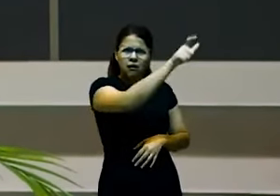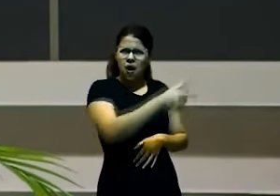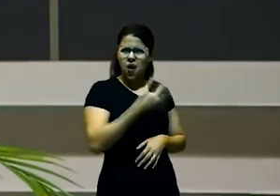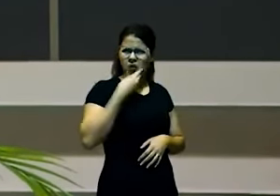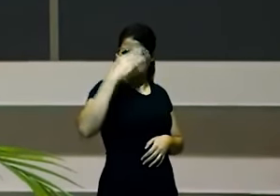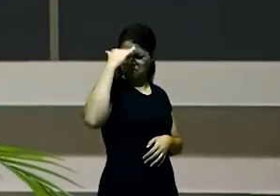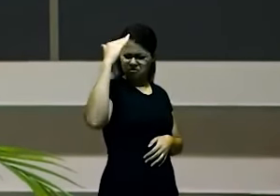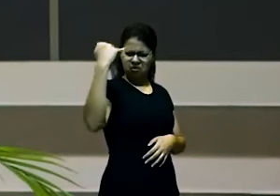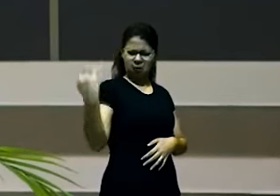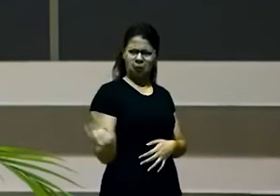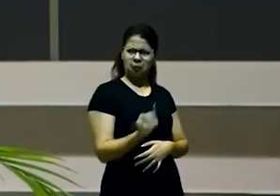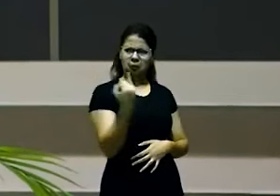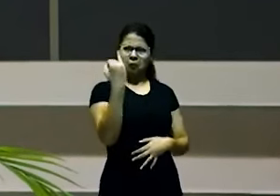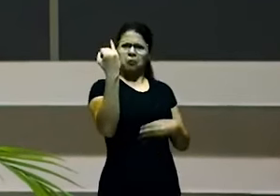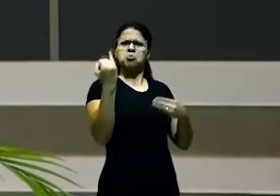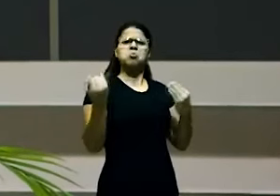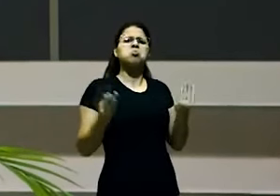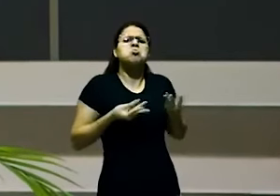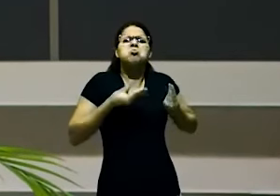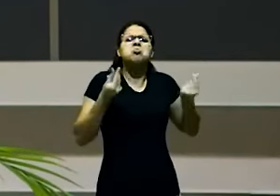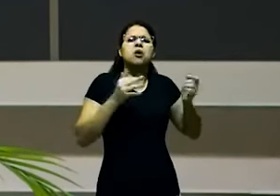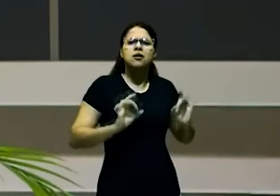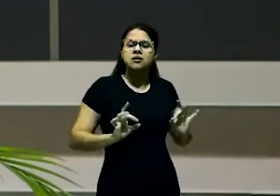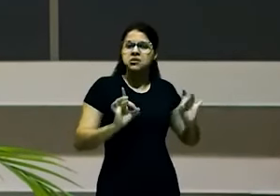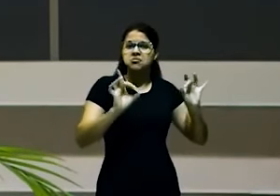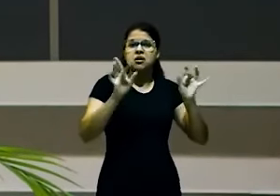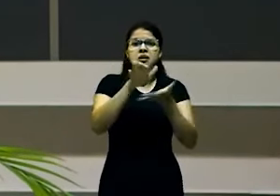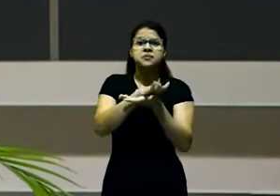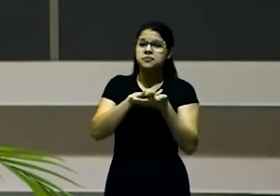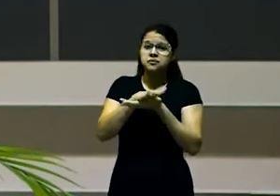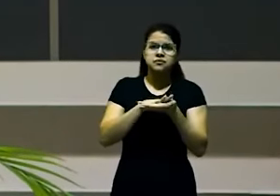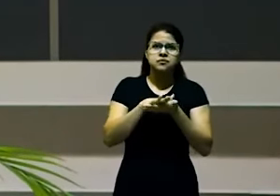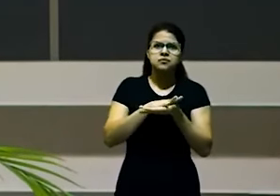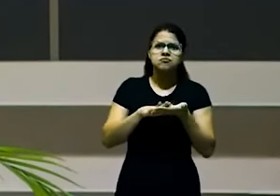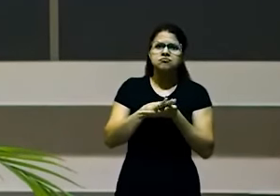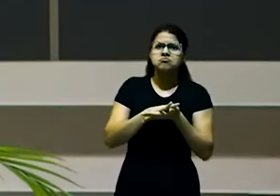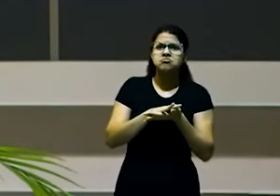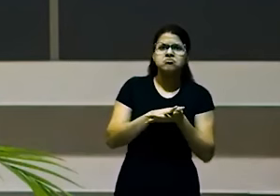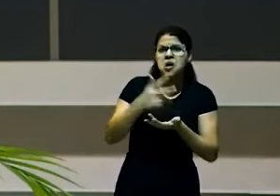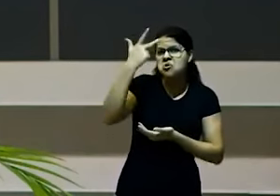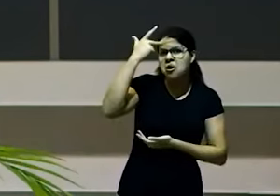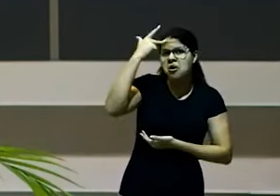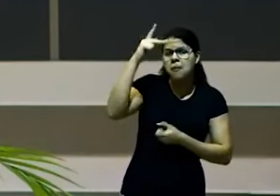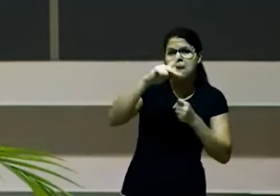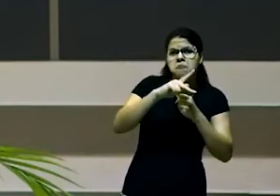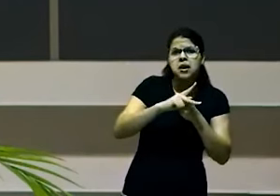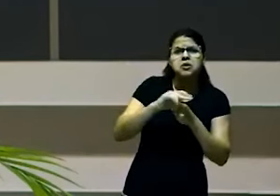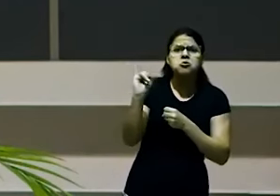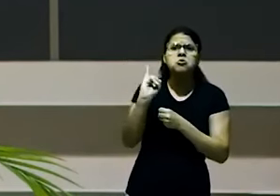Pedro para que ele fosse escolhido para alguma coisa tinha um irmão era